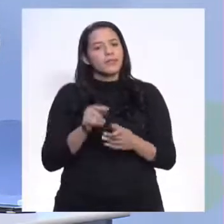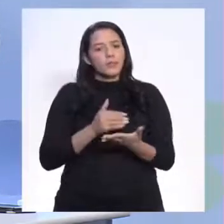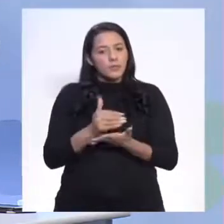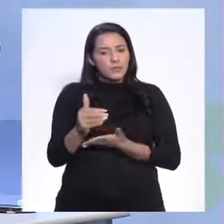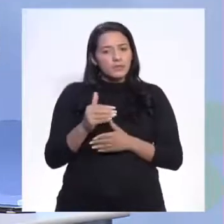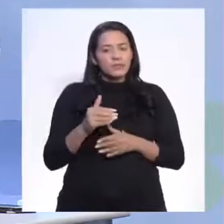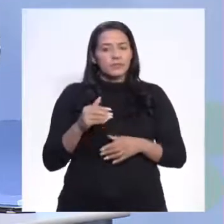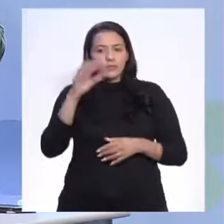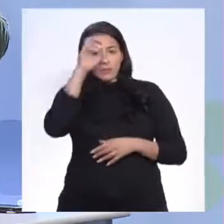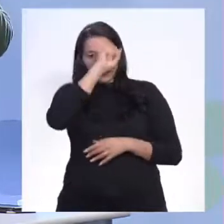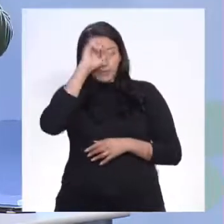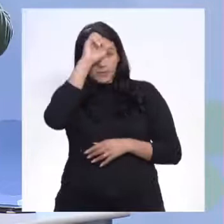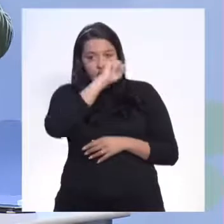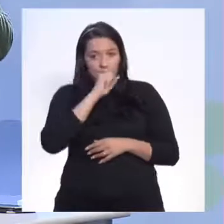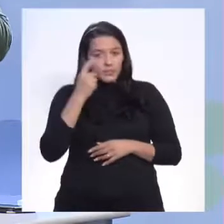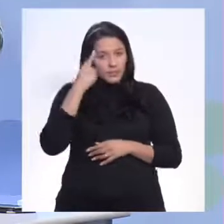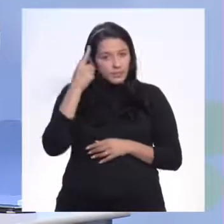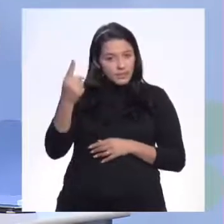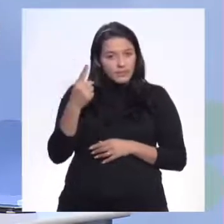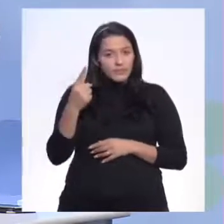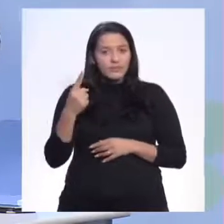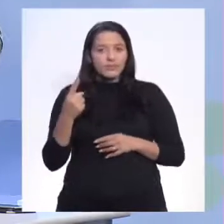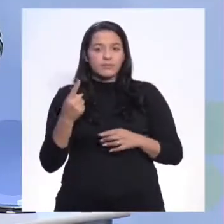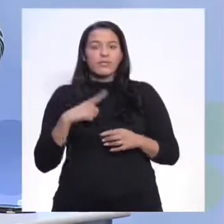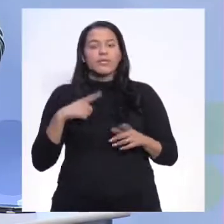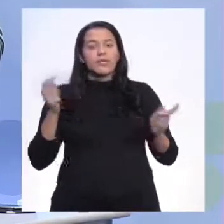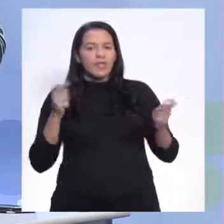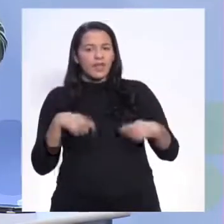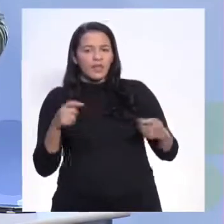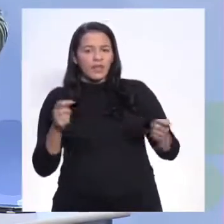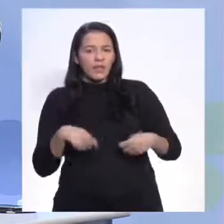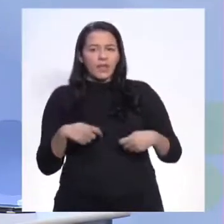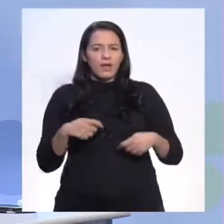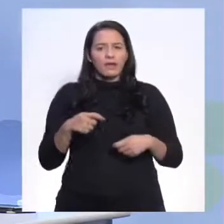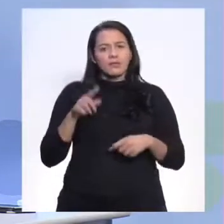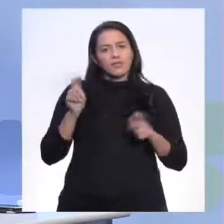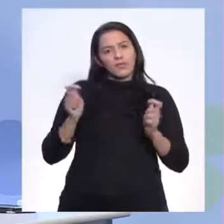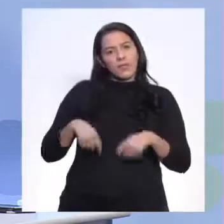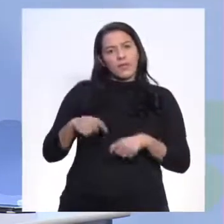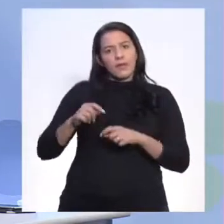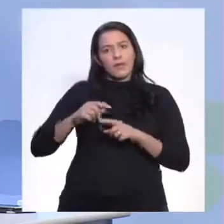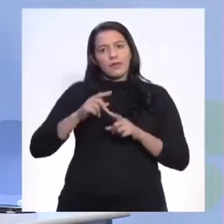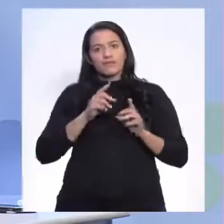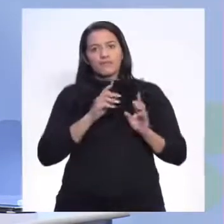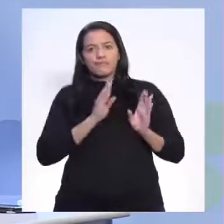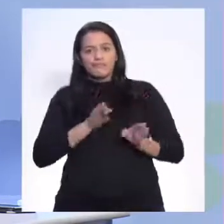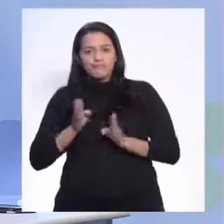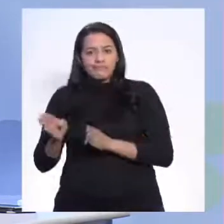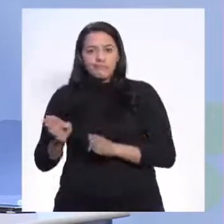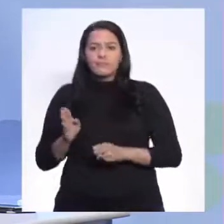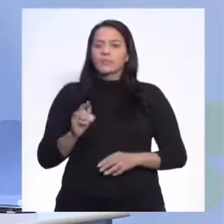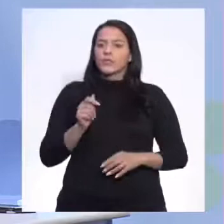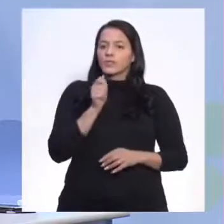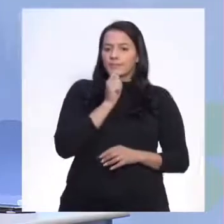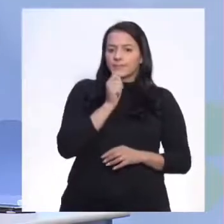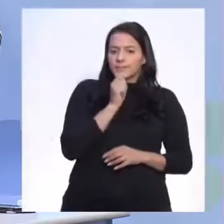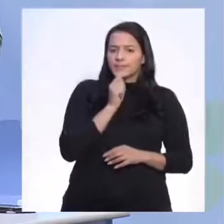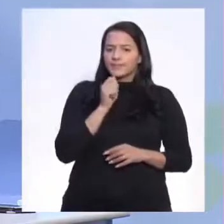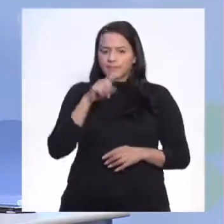ele. Lembra dos cálculos das possibilidades? Quando podia repetir, quando não podia